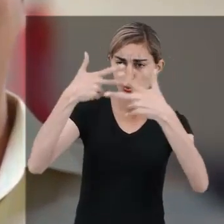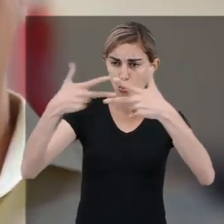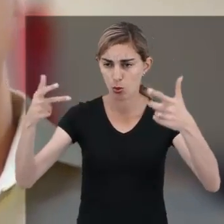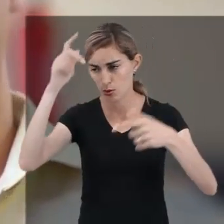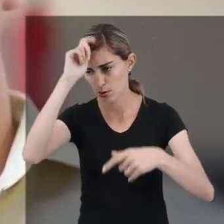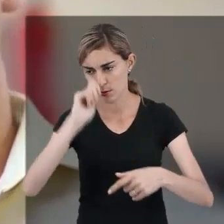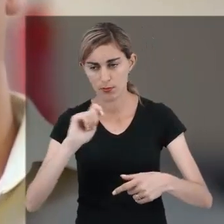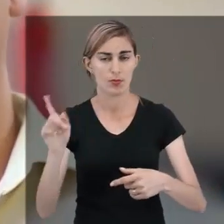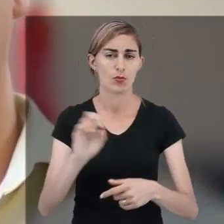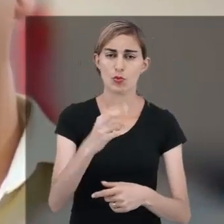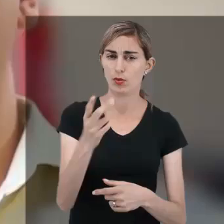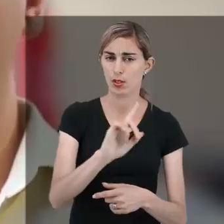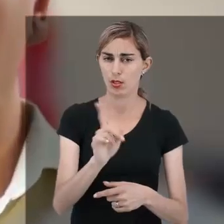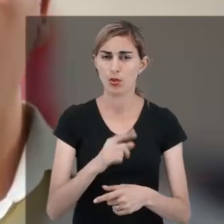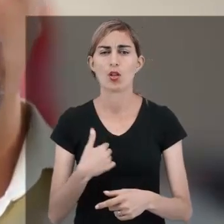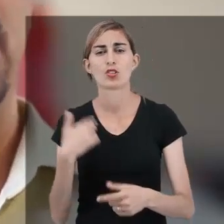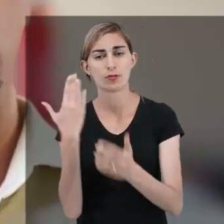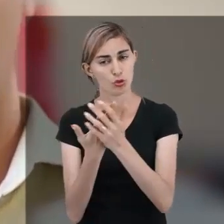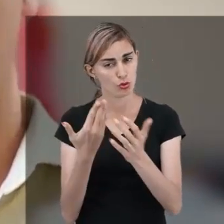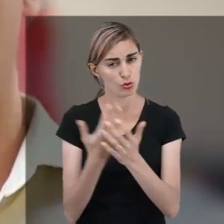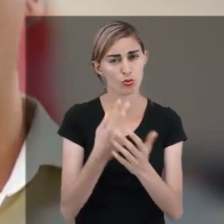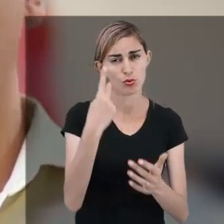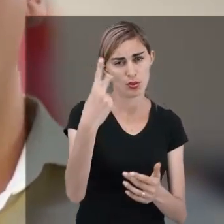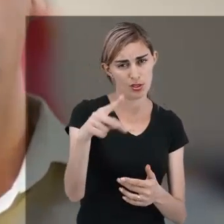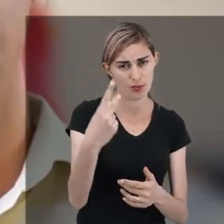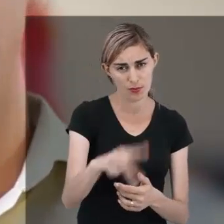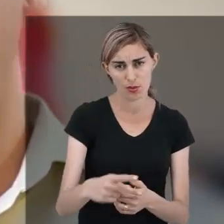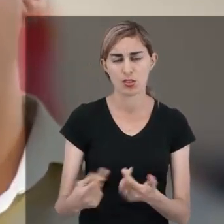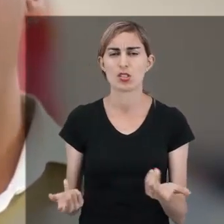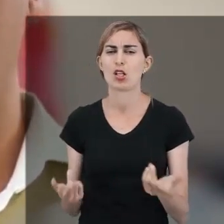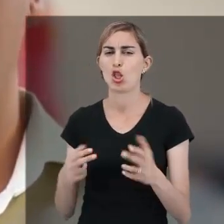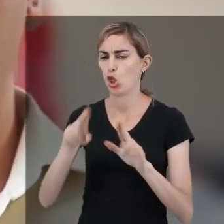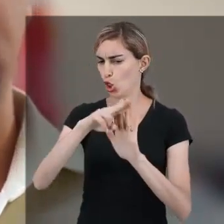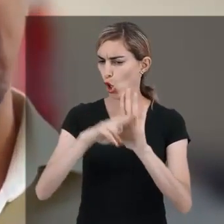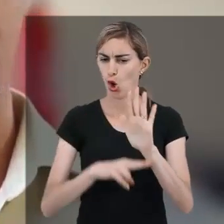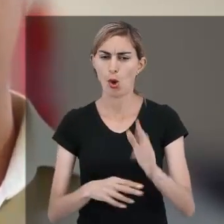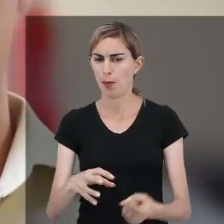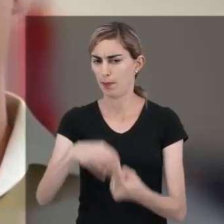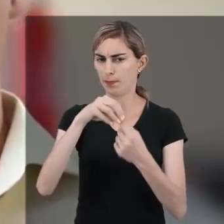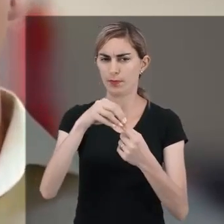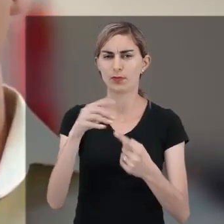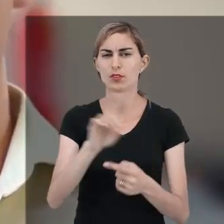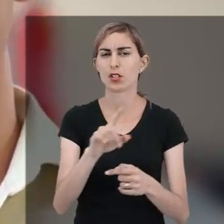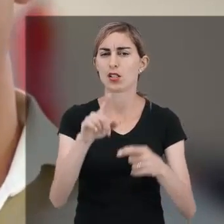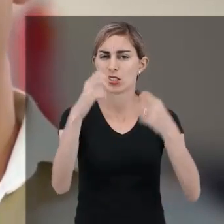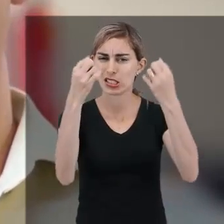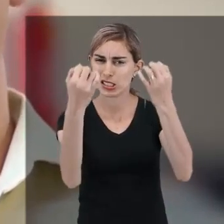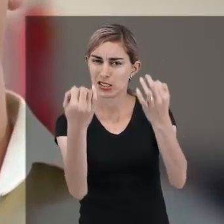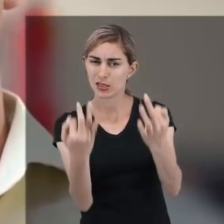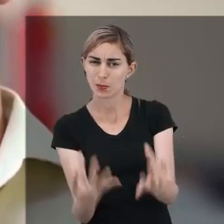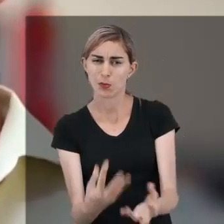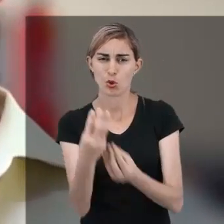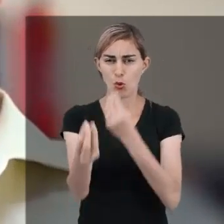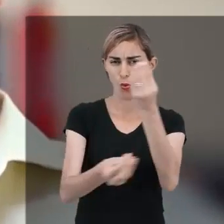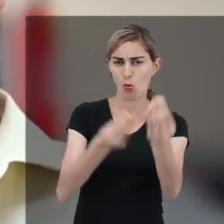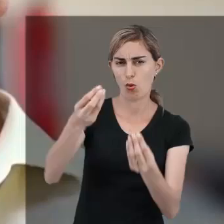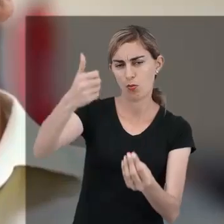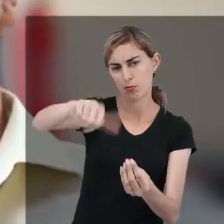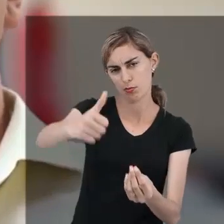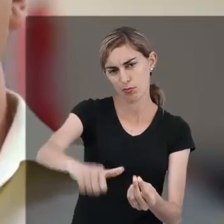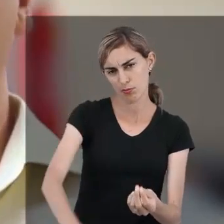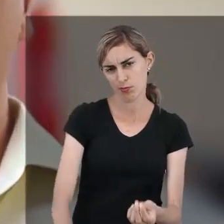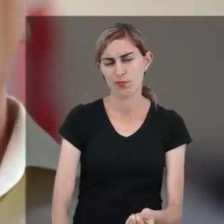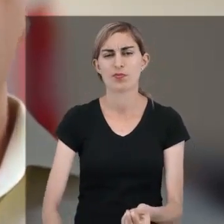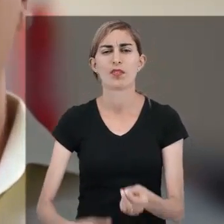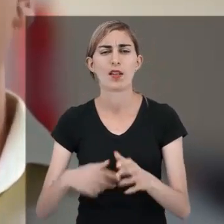o equipamento. Então isso vai requerer estudo de vocês, não há uma norma específica, volto a frisar, que explique como se avalia uns